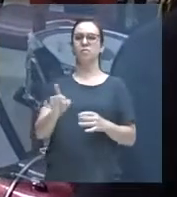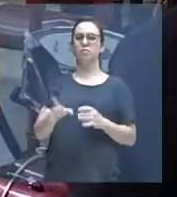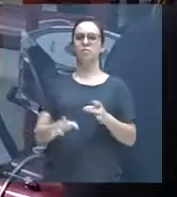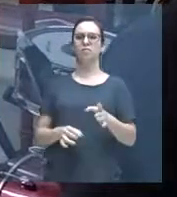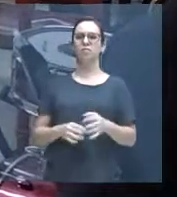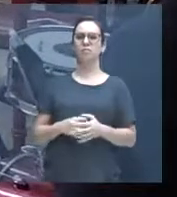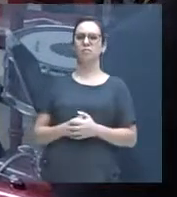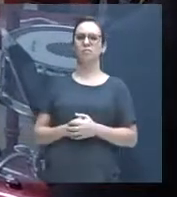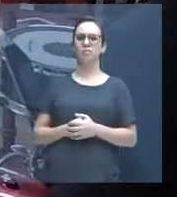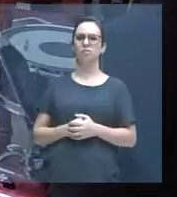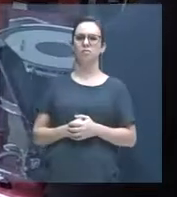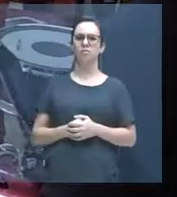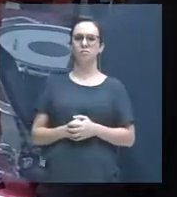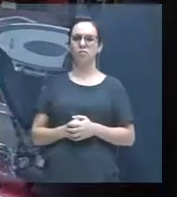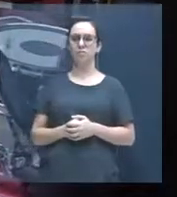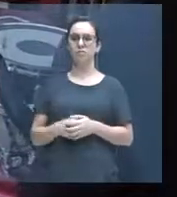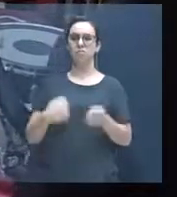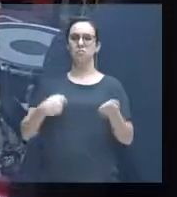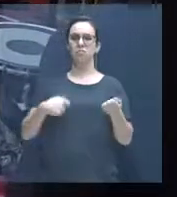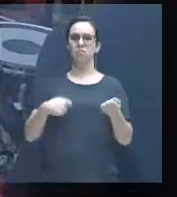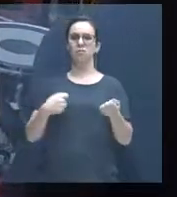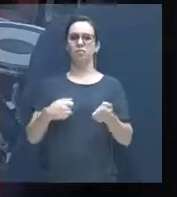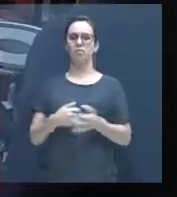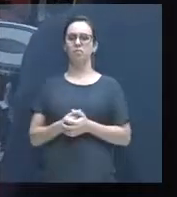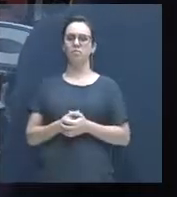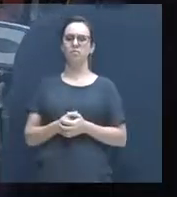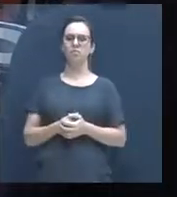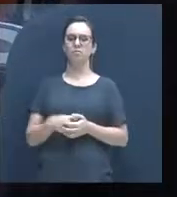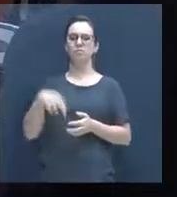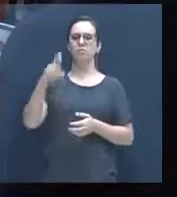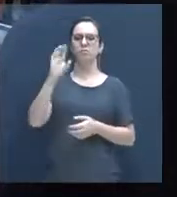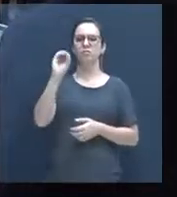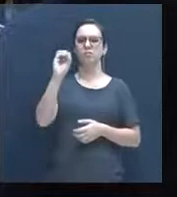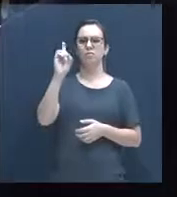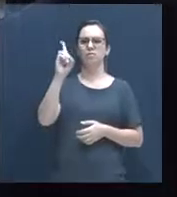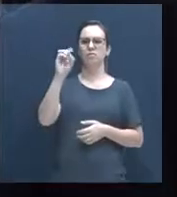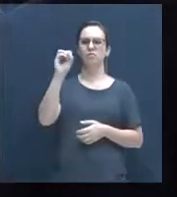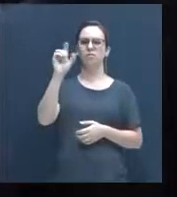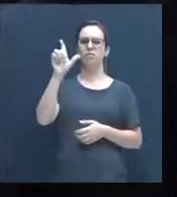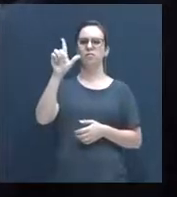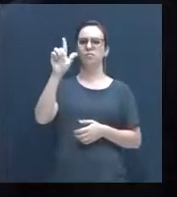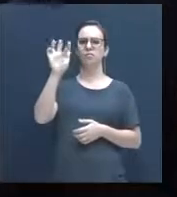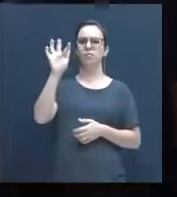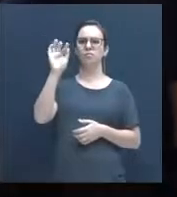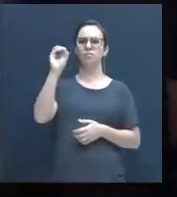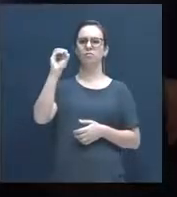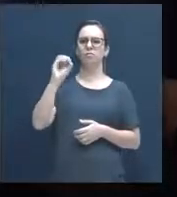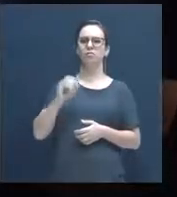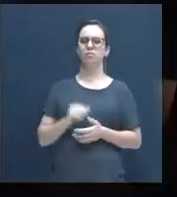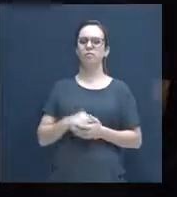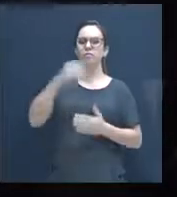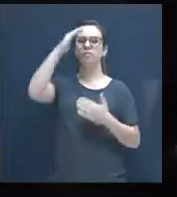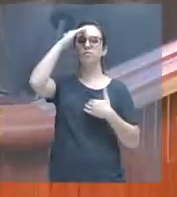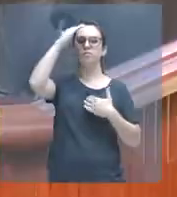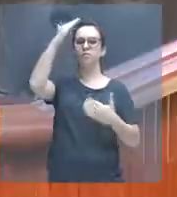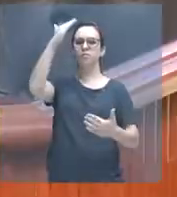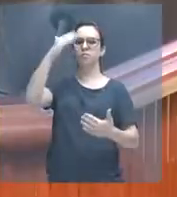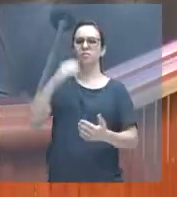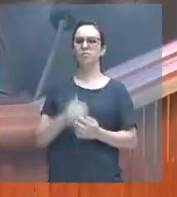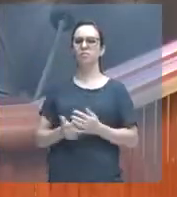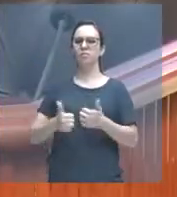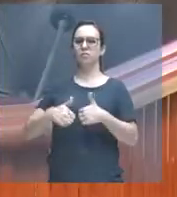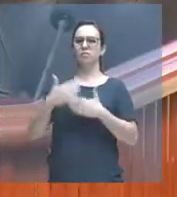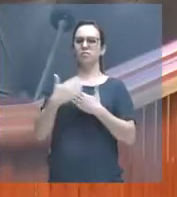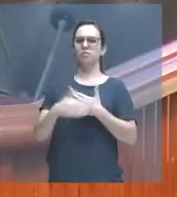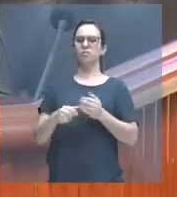o mestre do cavaco. Rodolfo Hansted, presidente do Conselho Municipal de Cultura. Muito obrigado, Rodolfo.